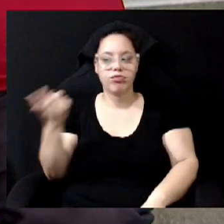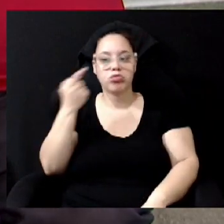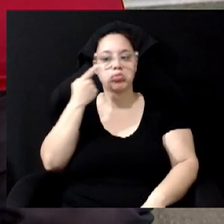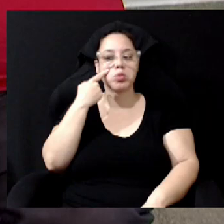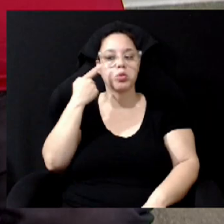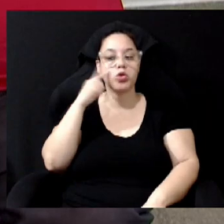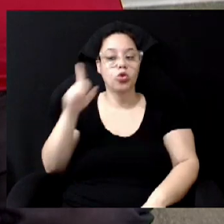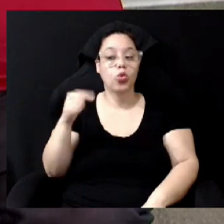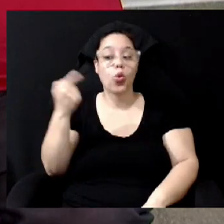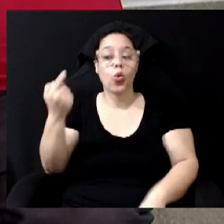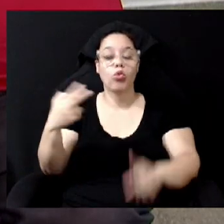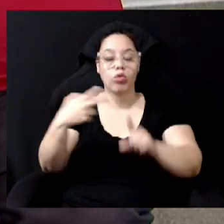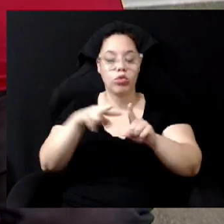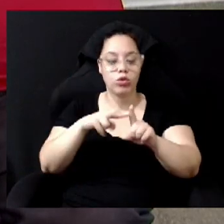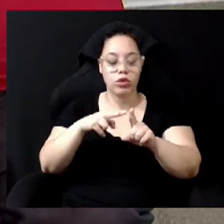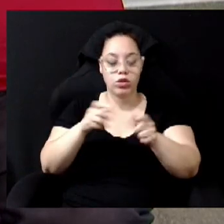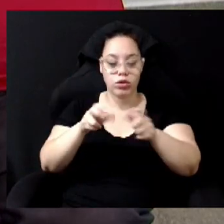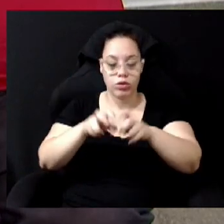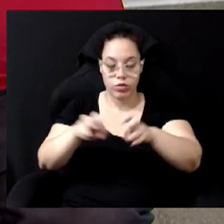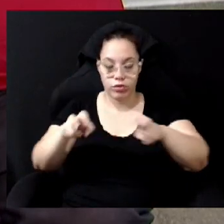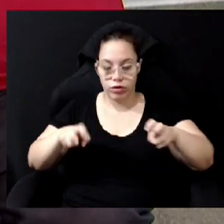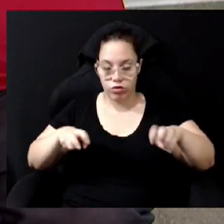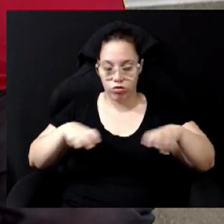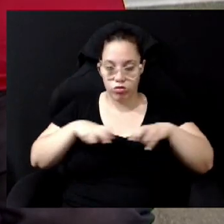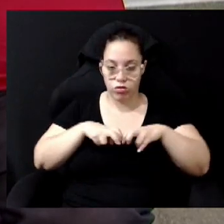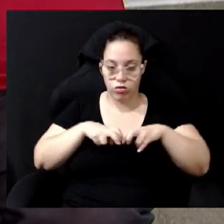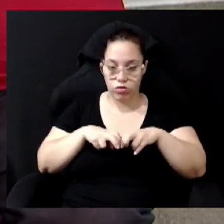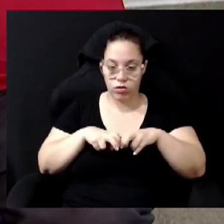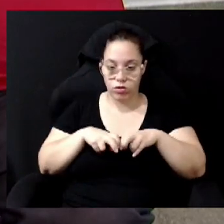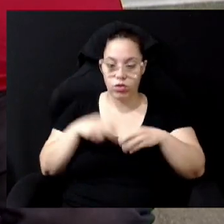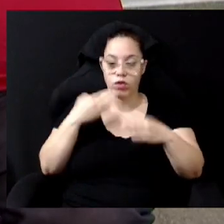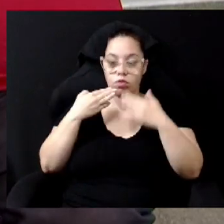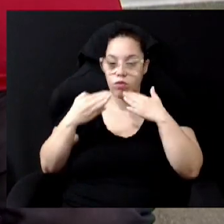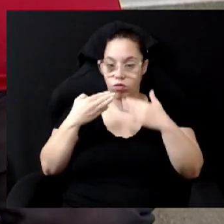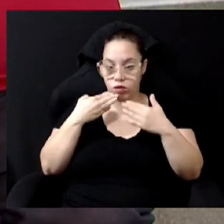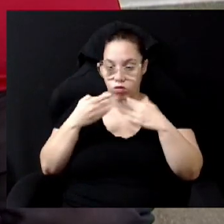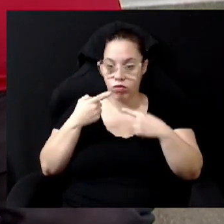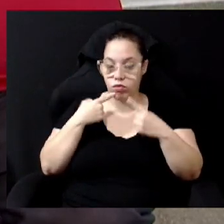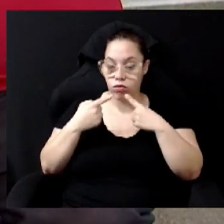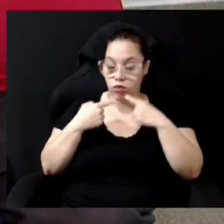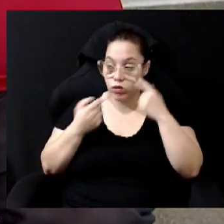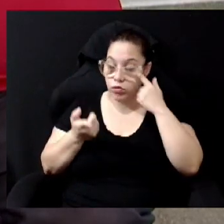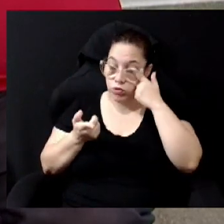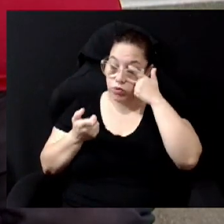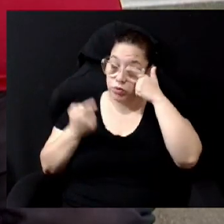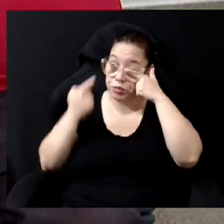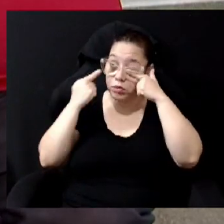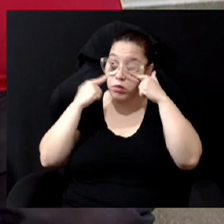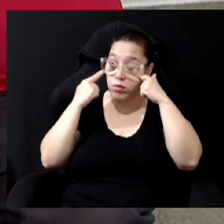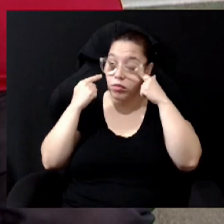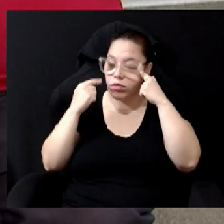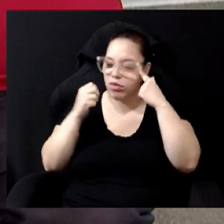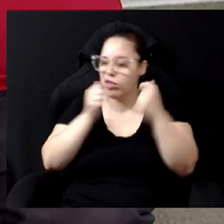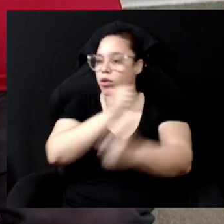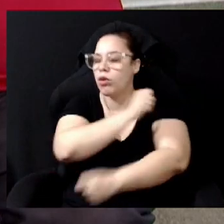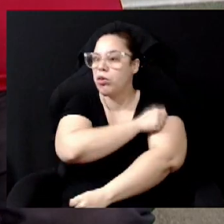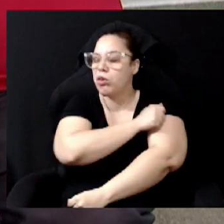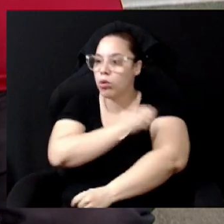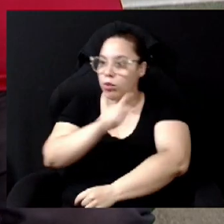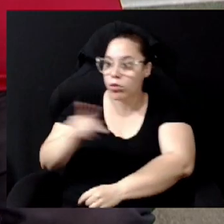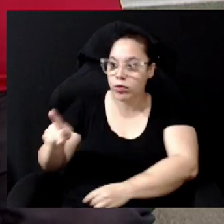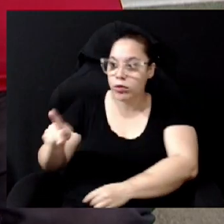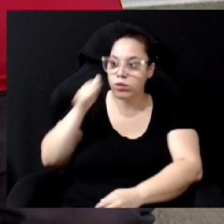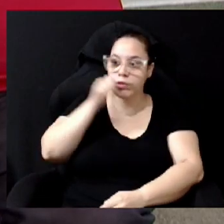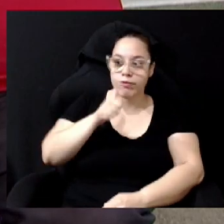No espaço circular, a gente consegue dar conta de fazer essa discussão. Quando a gente consegue dar conta e olhar para um aluno, olhar para um professor, para uma professora, e